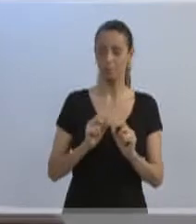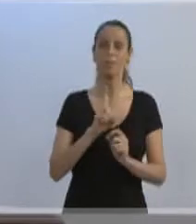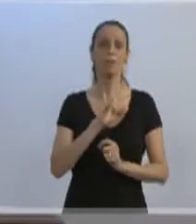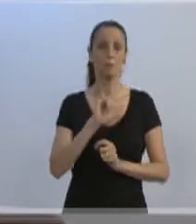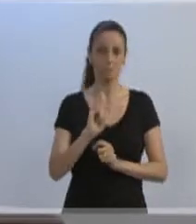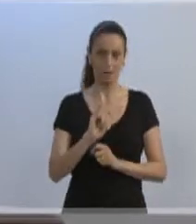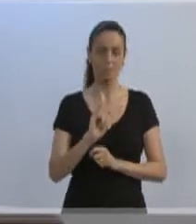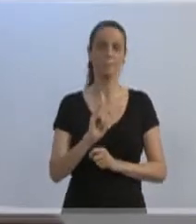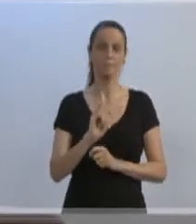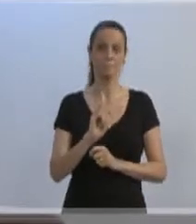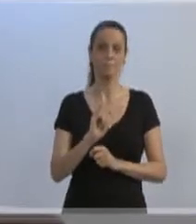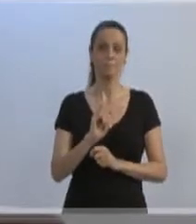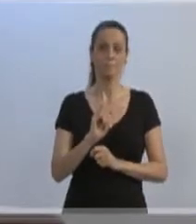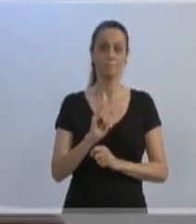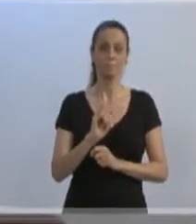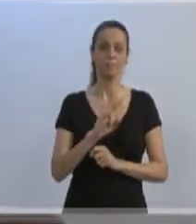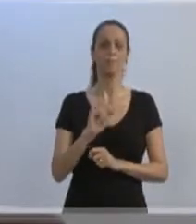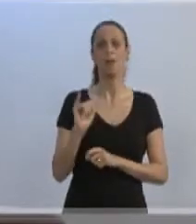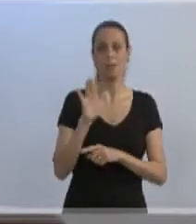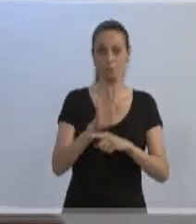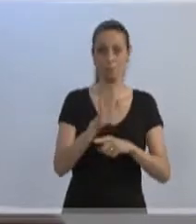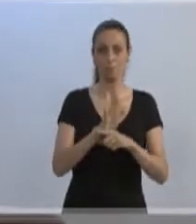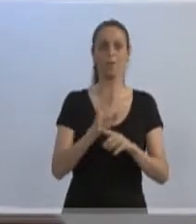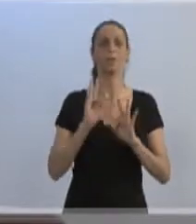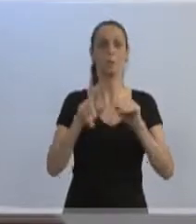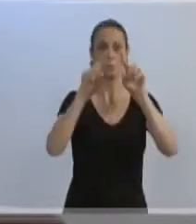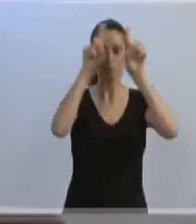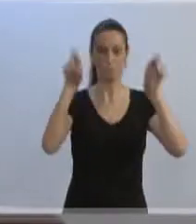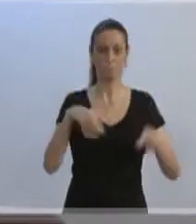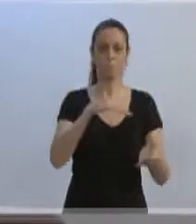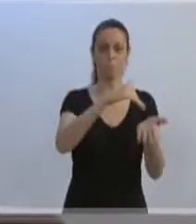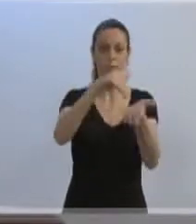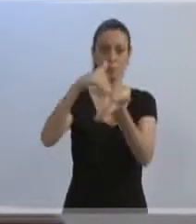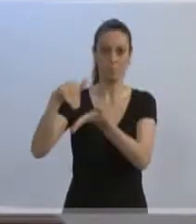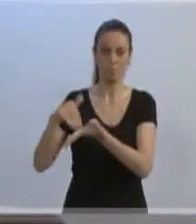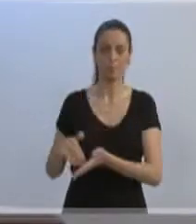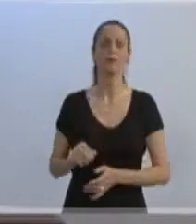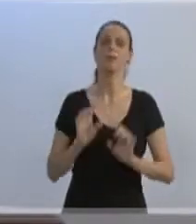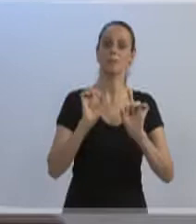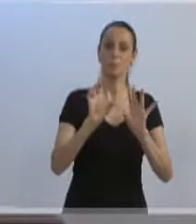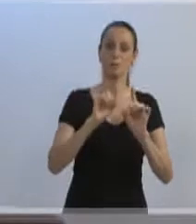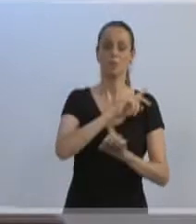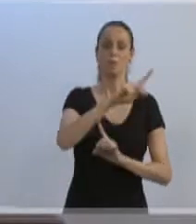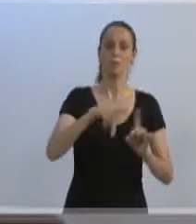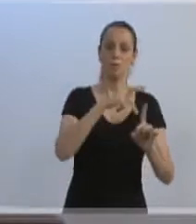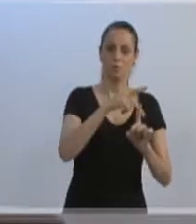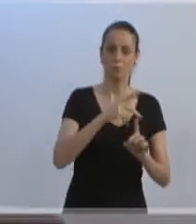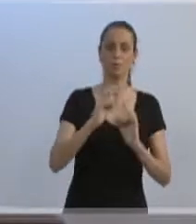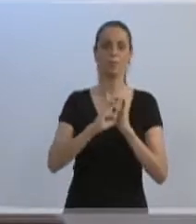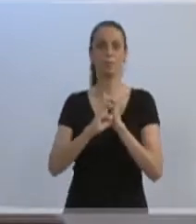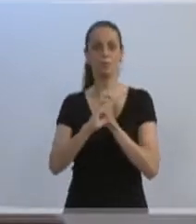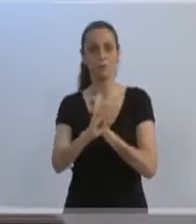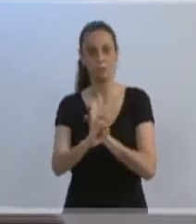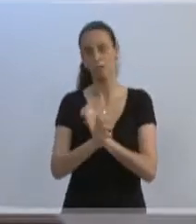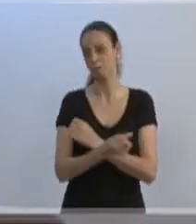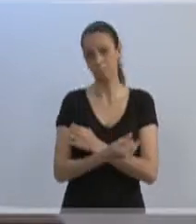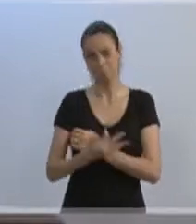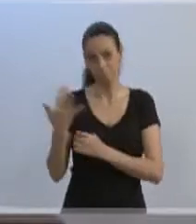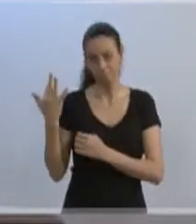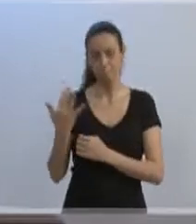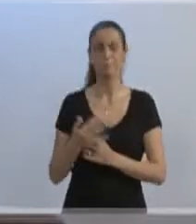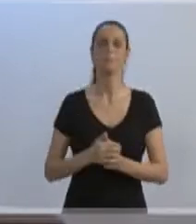que estão nas secretarias em especial planejamento engenheiros etc